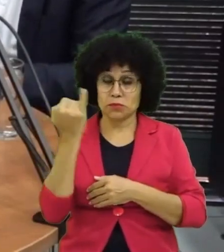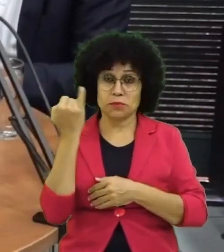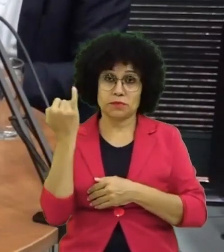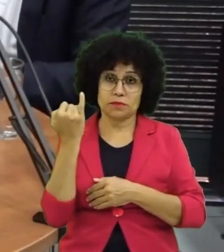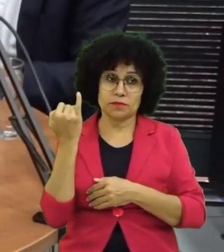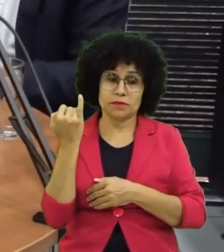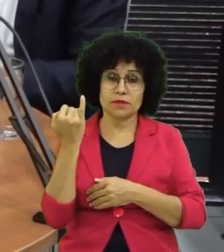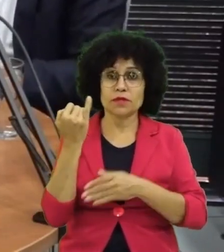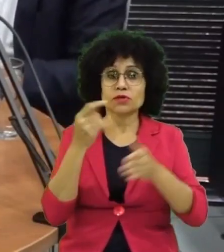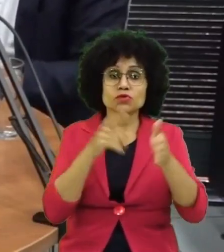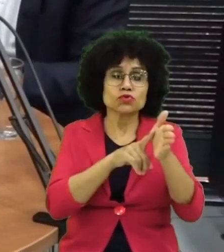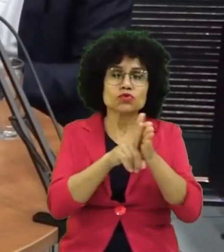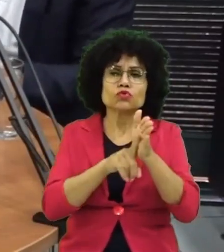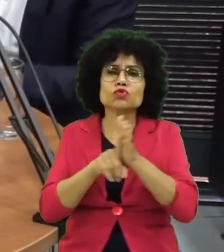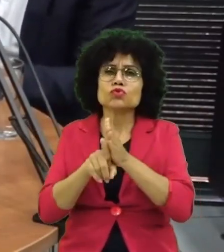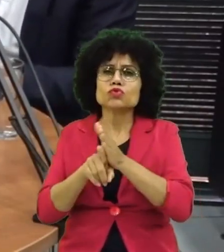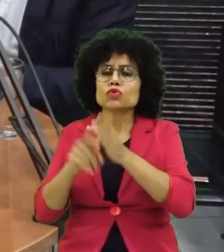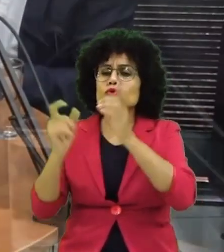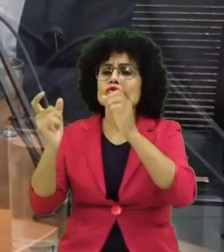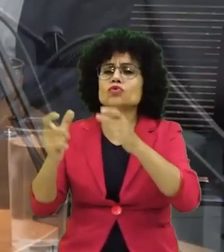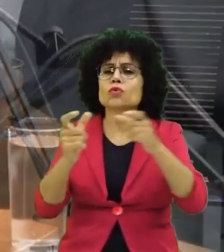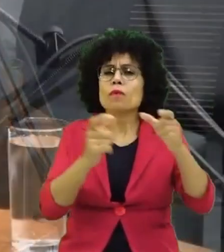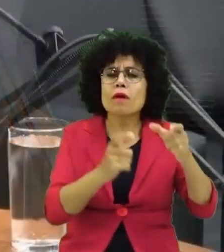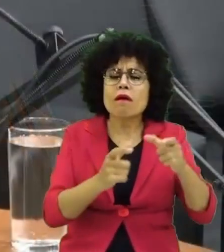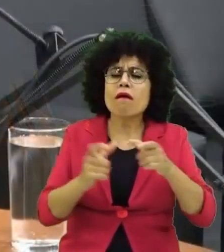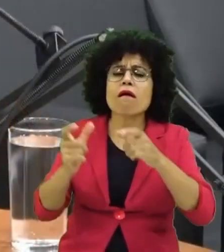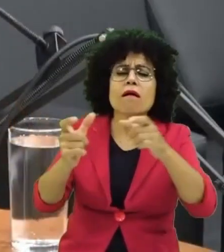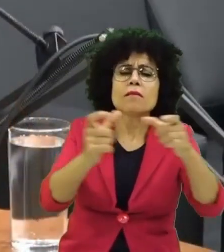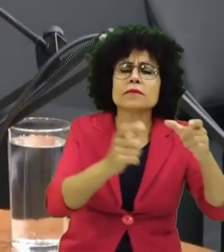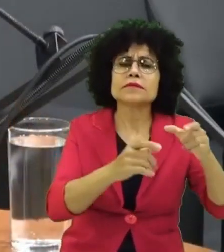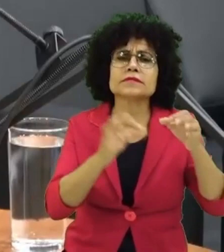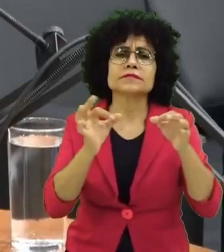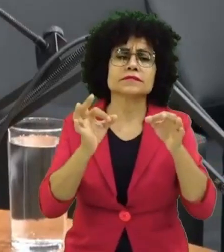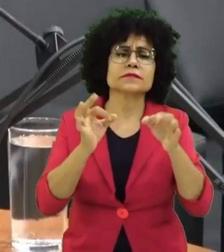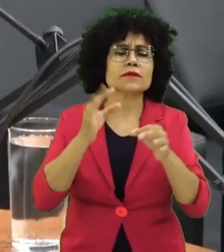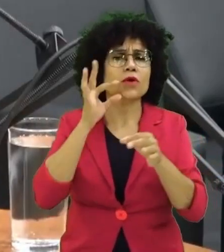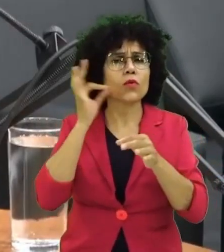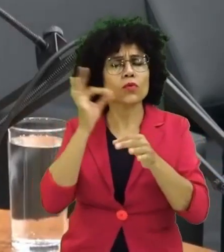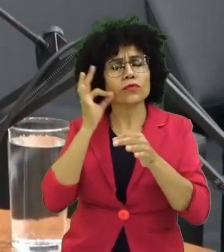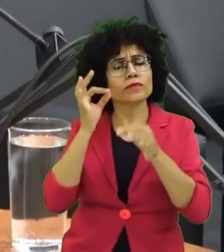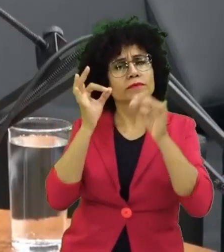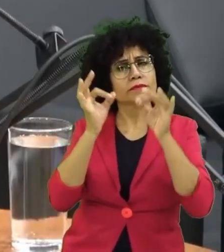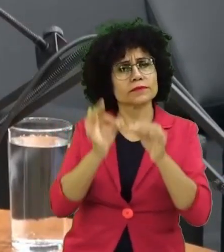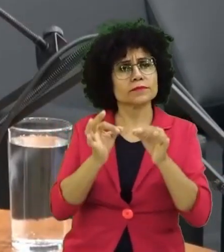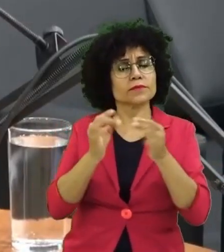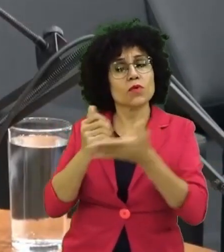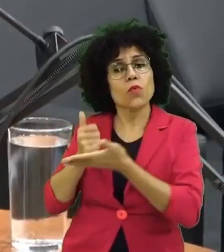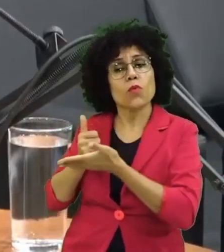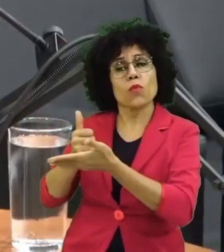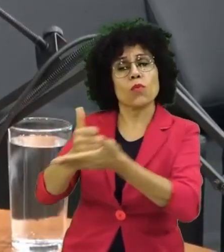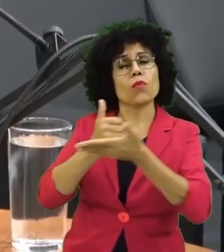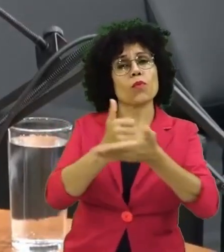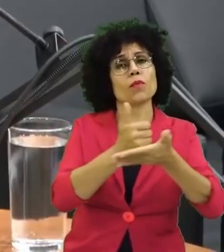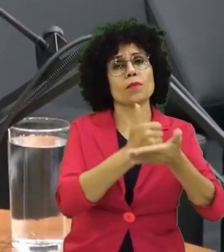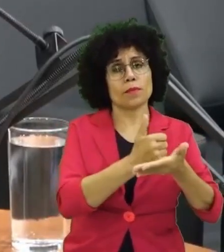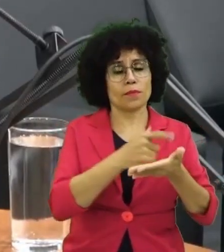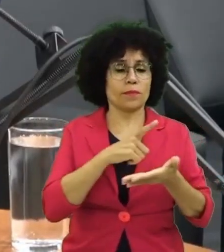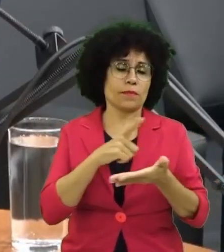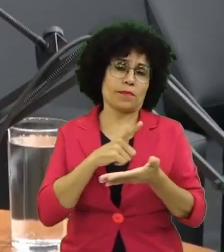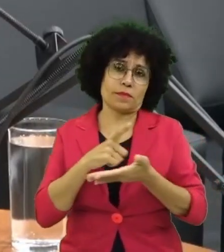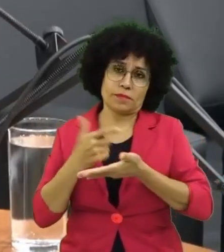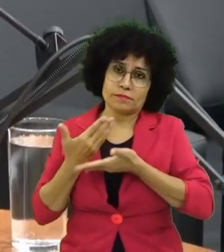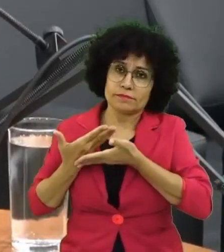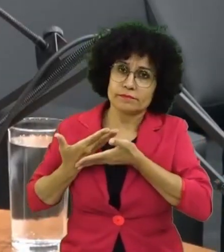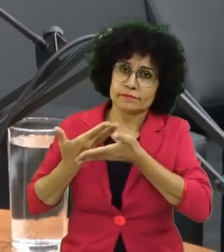verdade, os estudos de campo, as pesquisas que são feitas pela Universidade Federal, o apoio que também eles podem dar